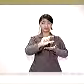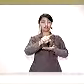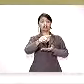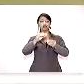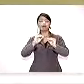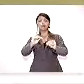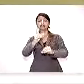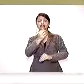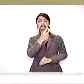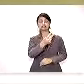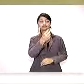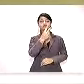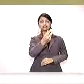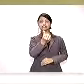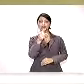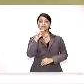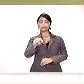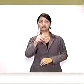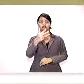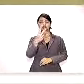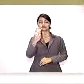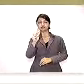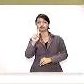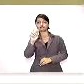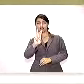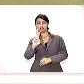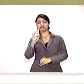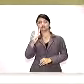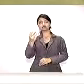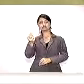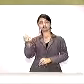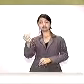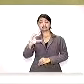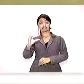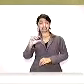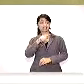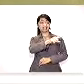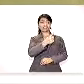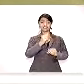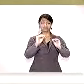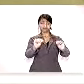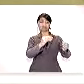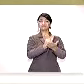de 261.000 32266 diante disso é evidente a ausência de controle interno na rota dos reparos o